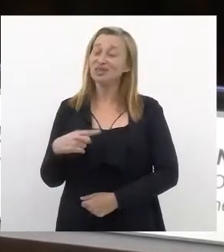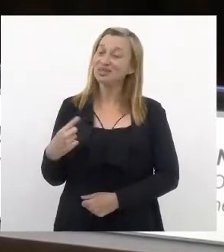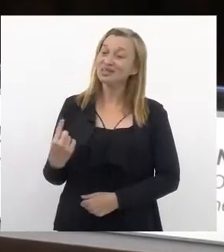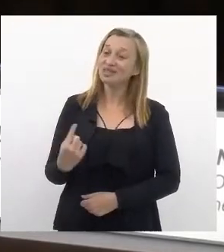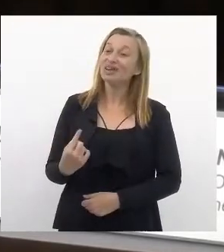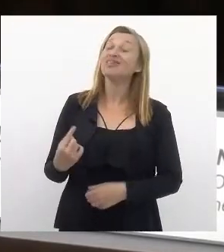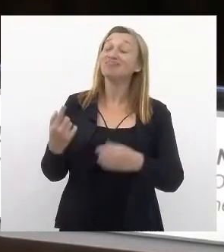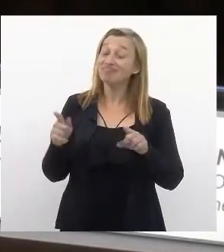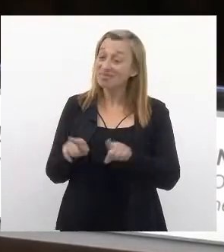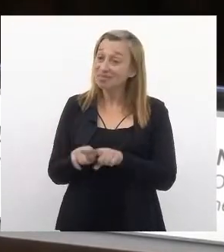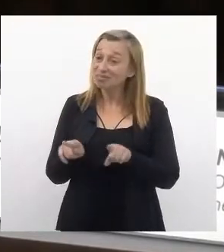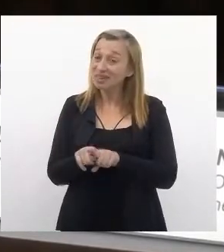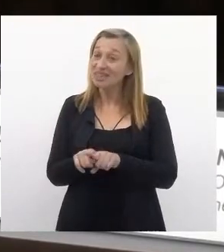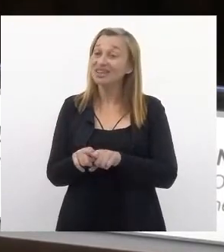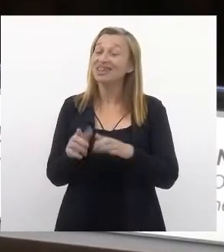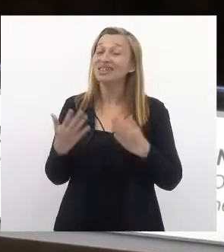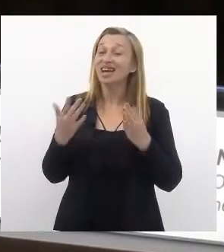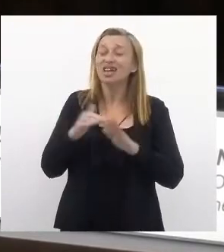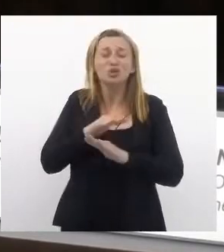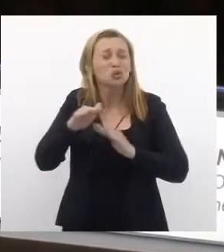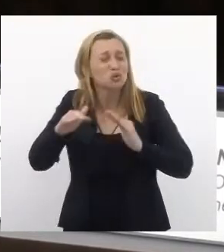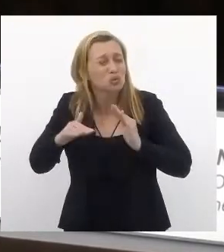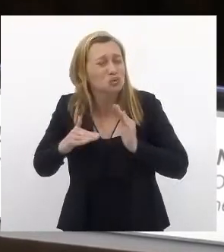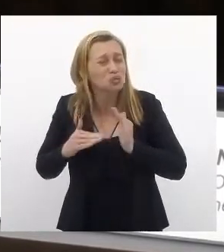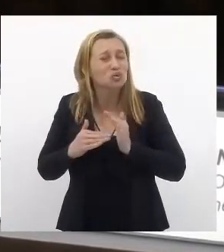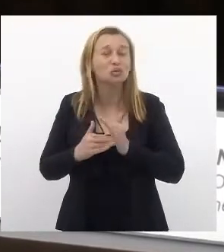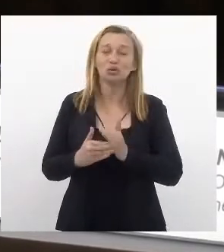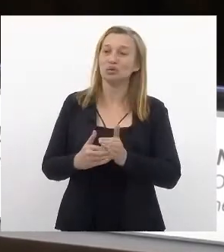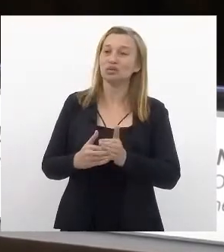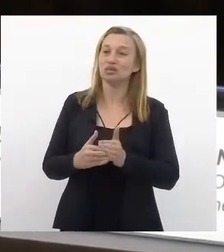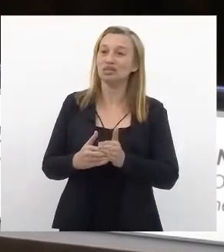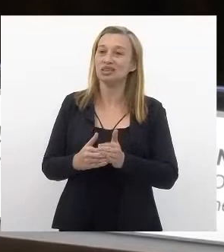quero saudar aqui a toda a comunidade